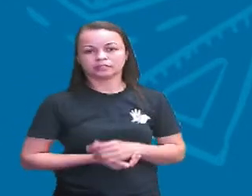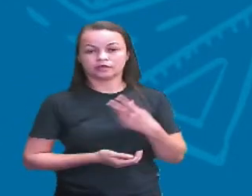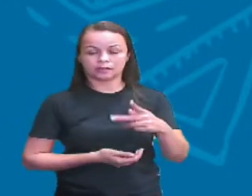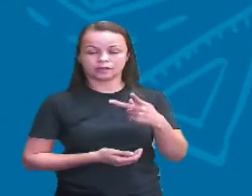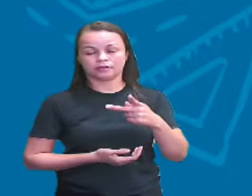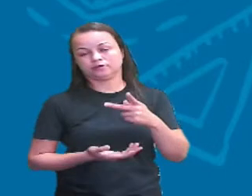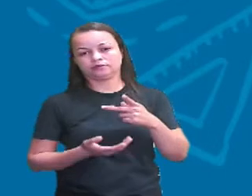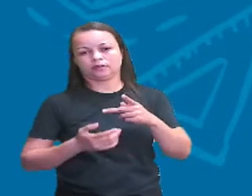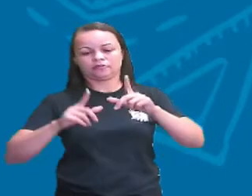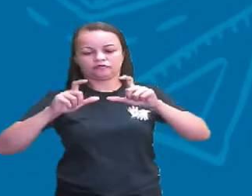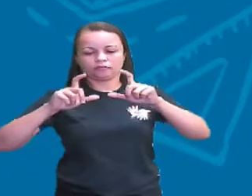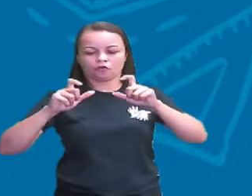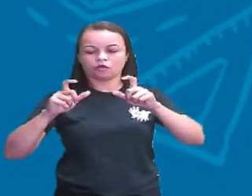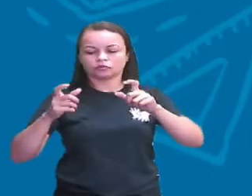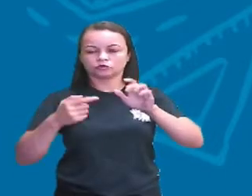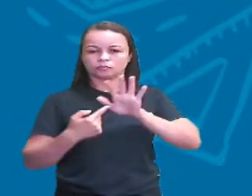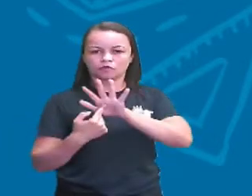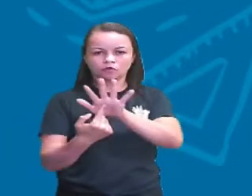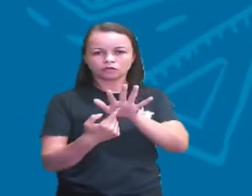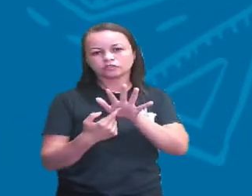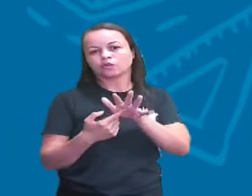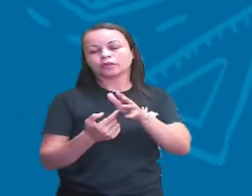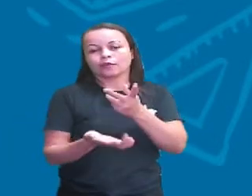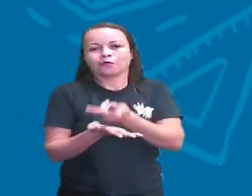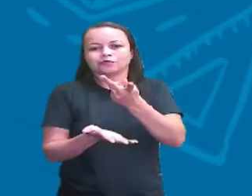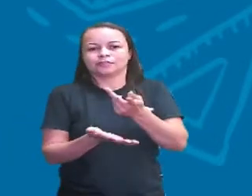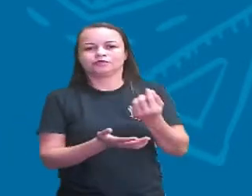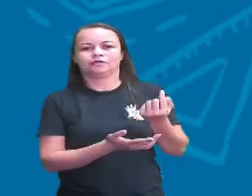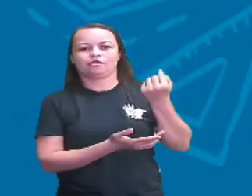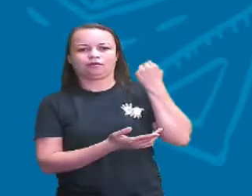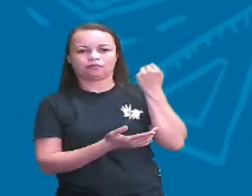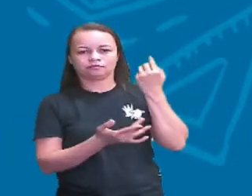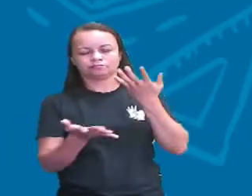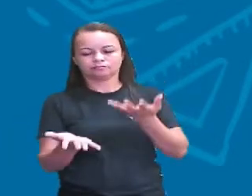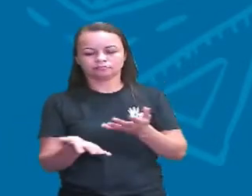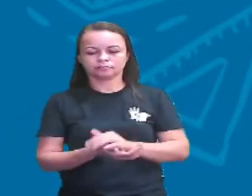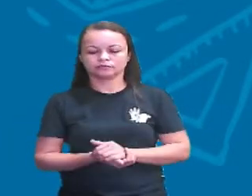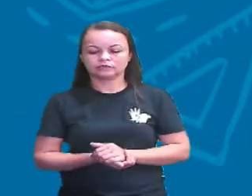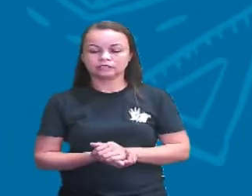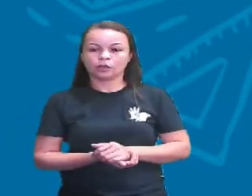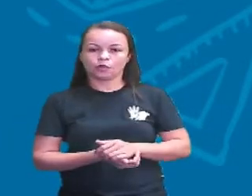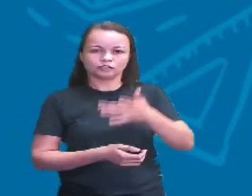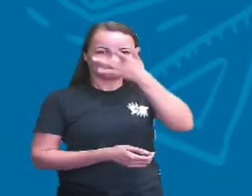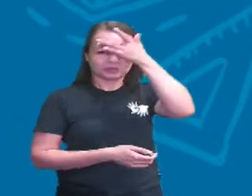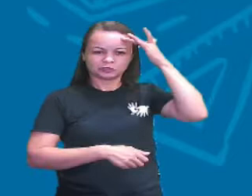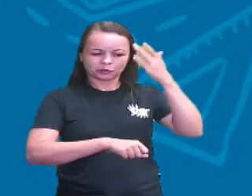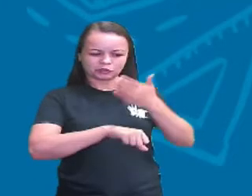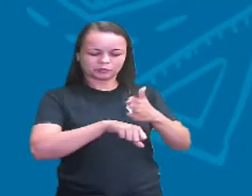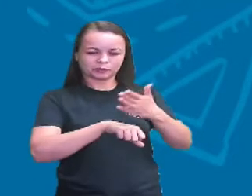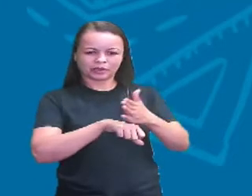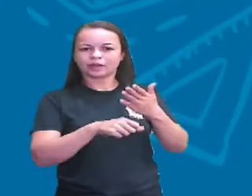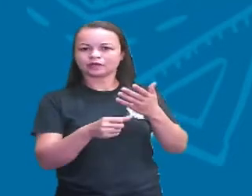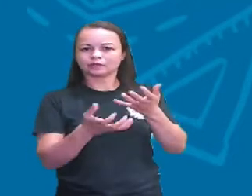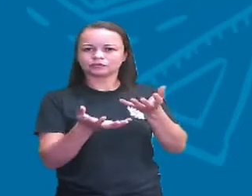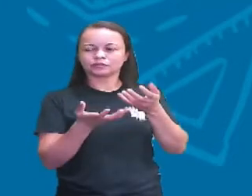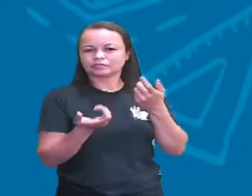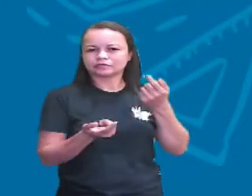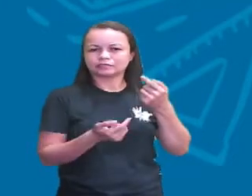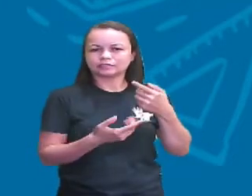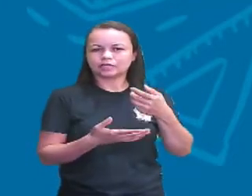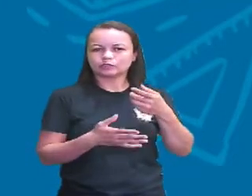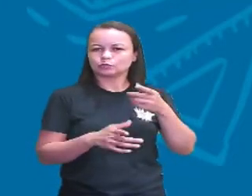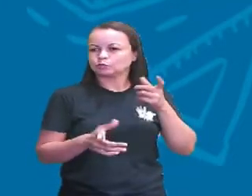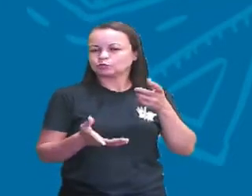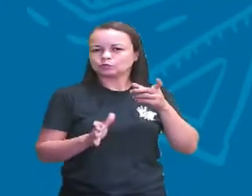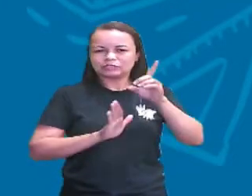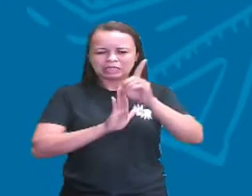né? Onde os brancos europeus se achavam no direito de invadir as outras regiões, como a África, e fazer